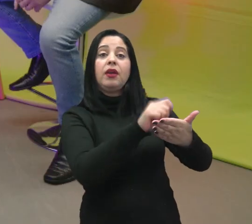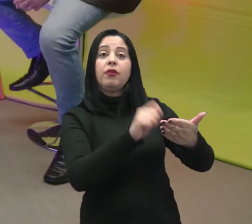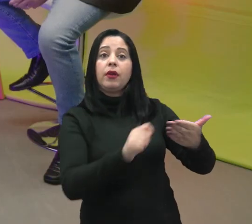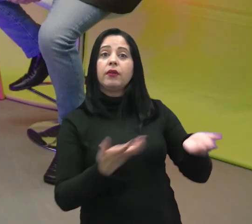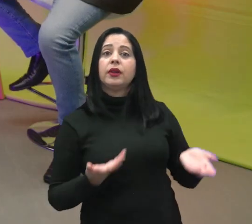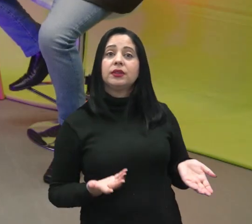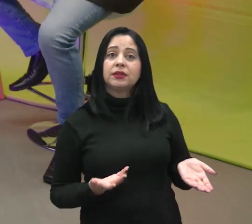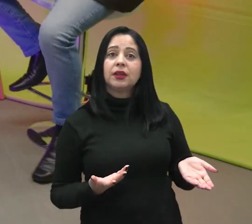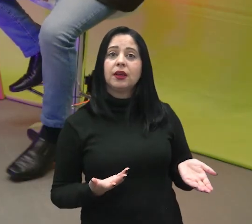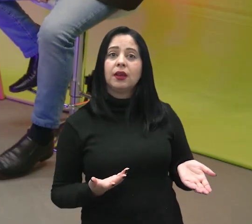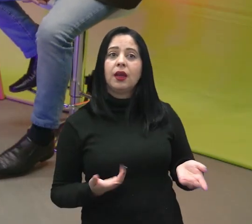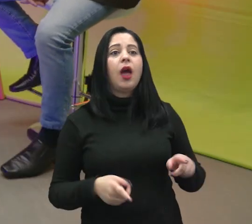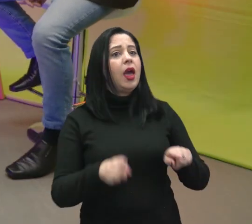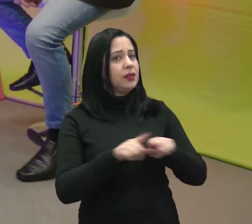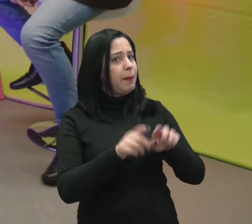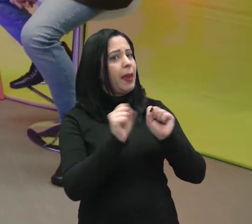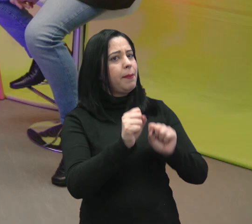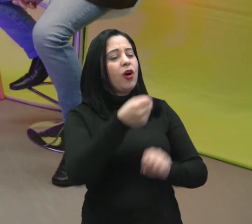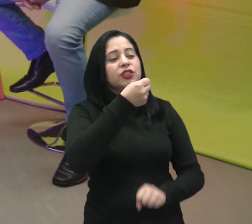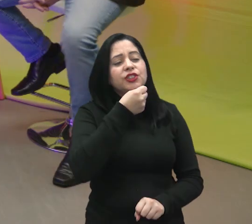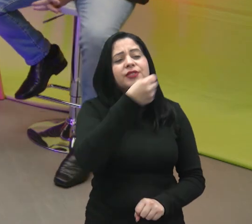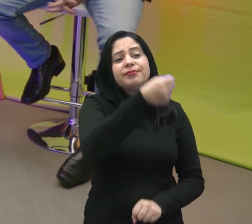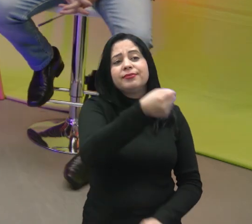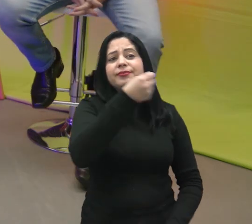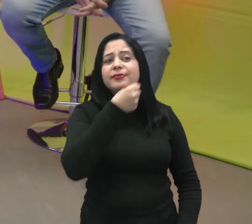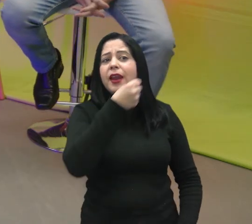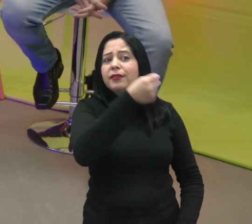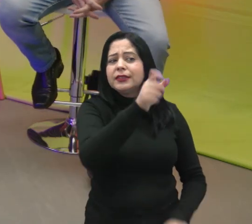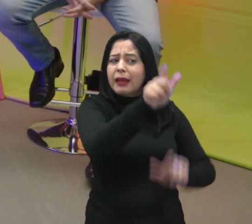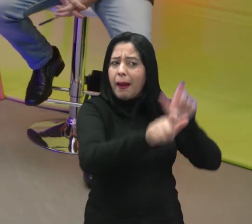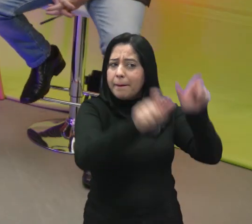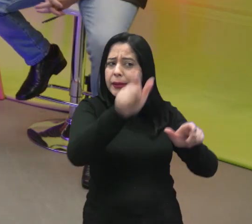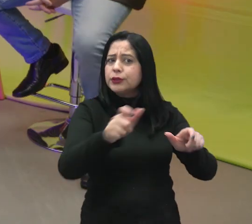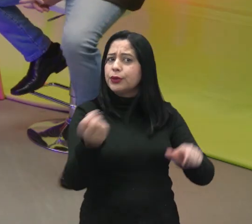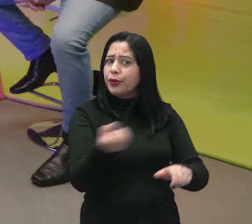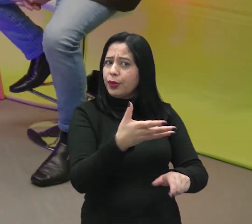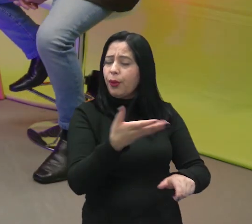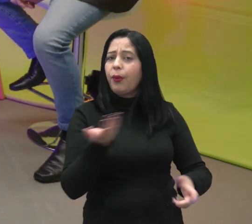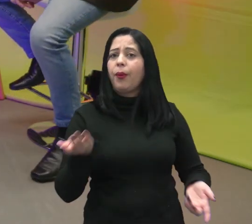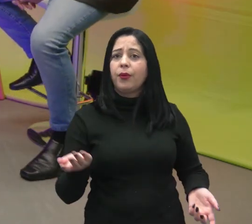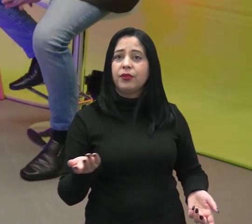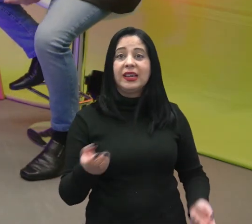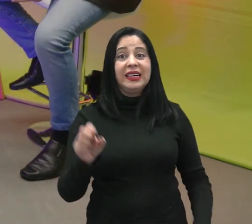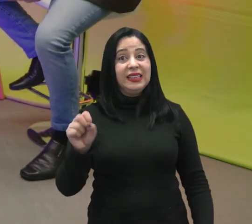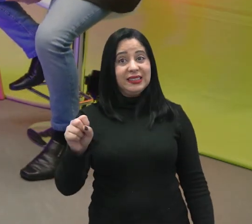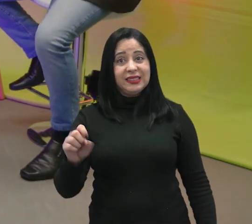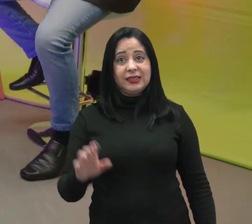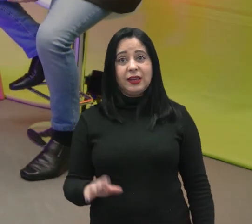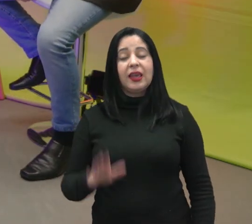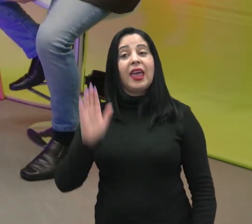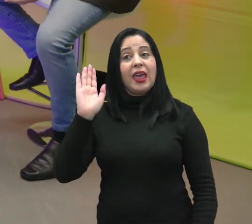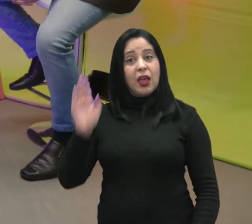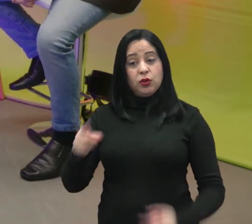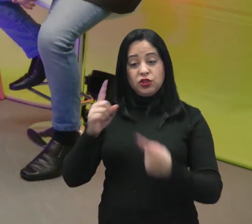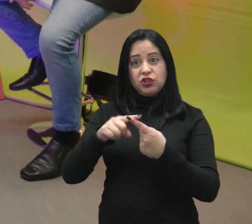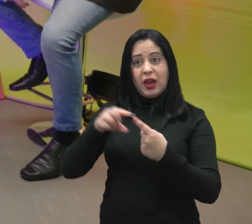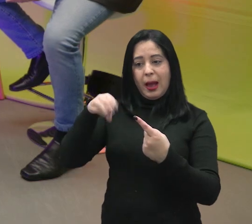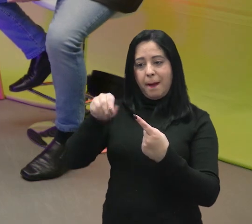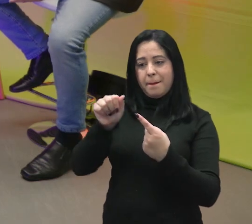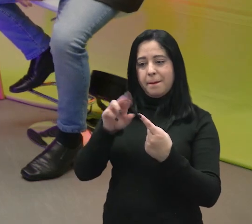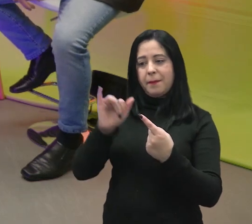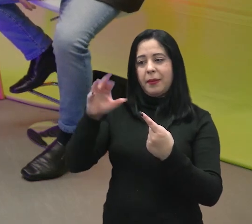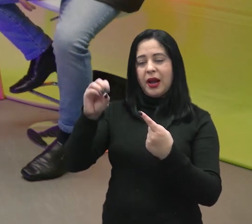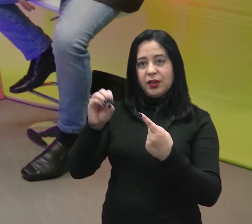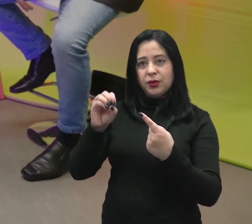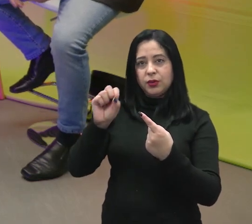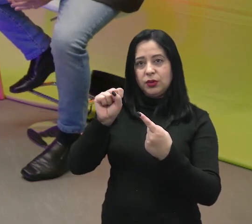E quem sabe até voltar a entrevistar outras pessoas, né? Que foram nomes muito legais aí que você entrevistou até agora. Eu cheguei a entrevistar o Mário Sérgio Cortella,